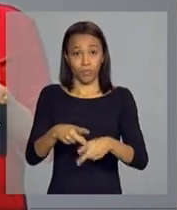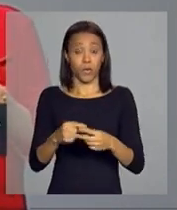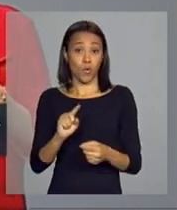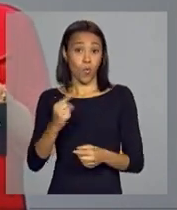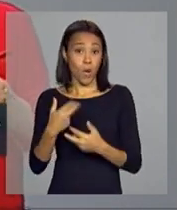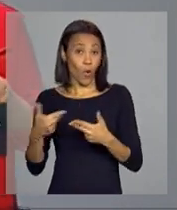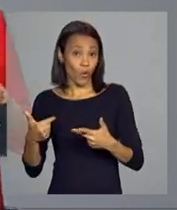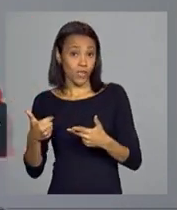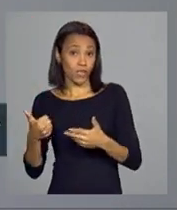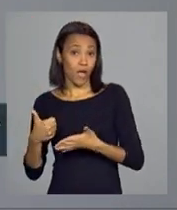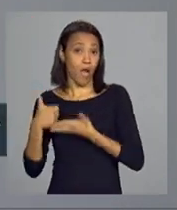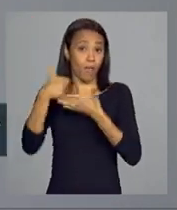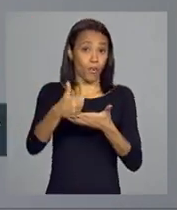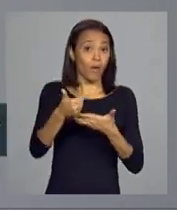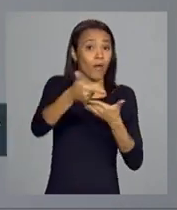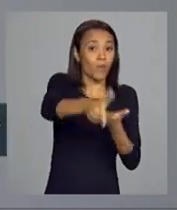outra.